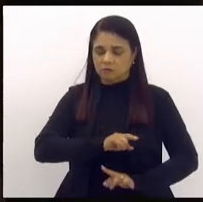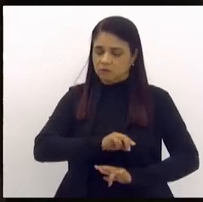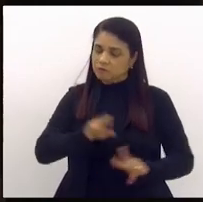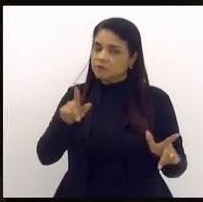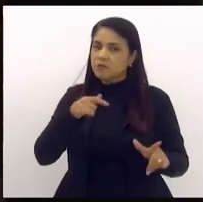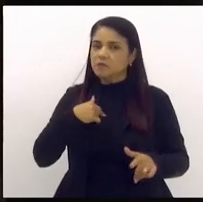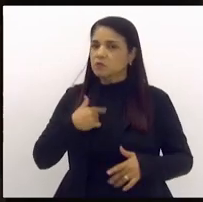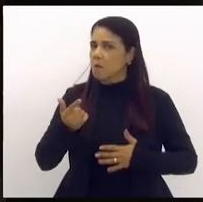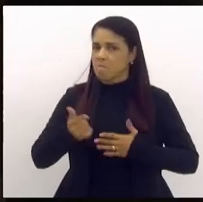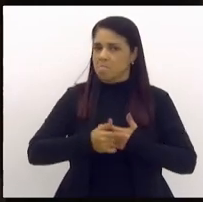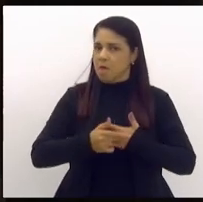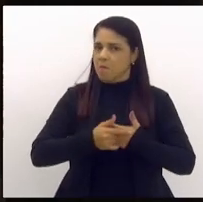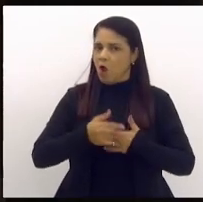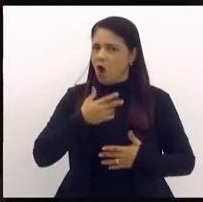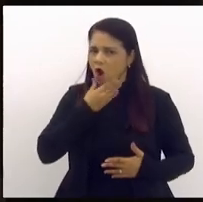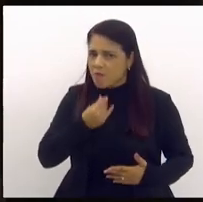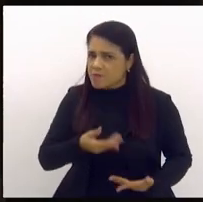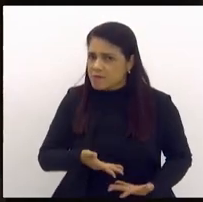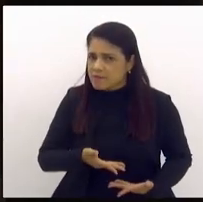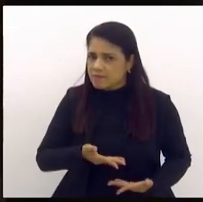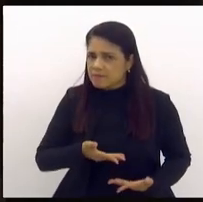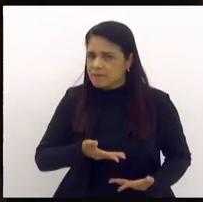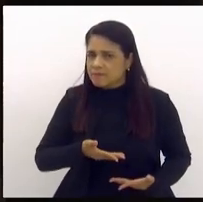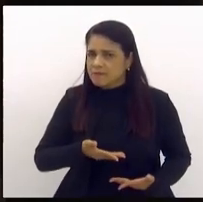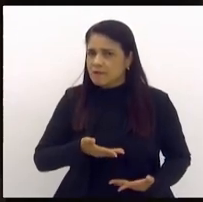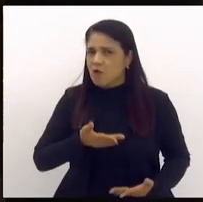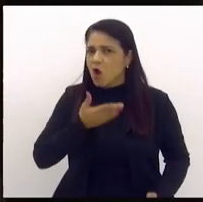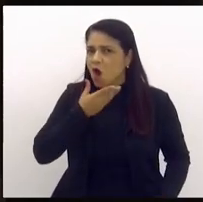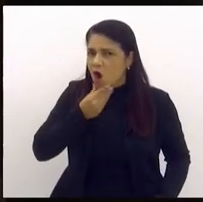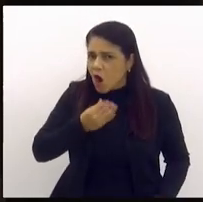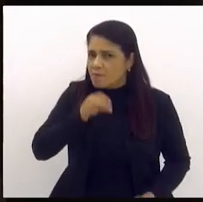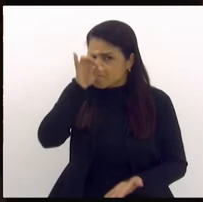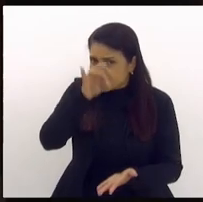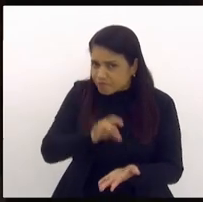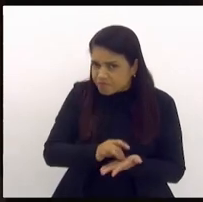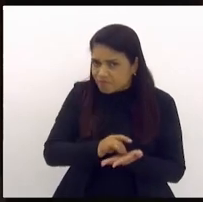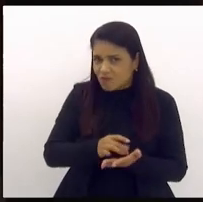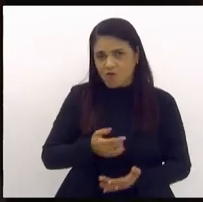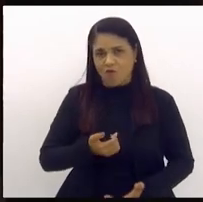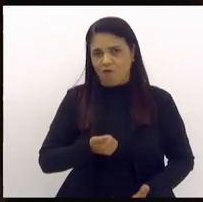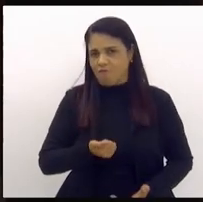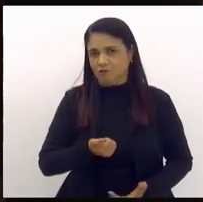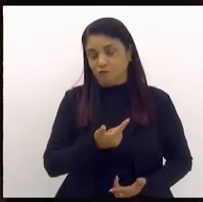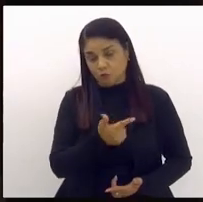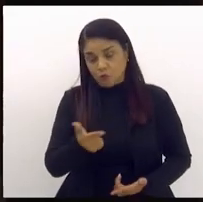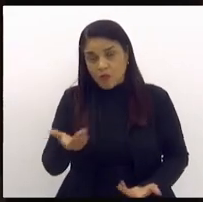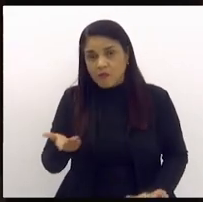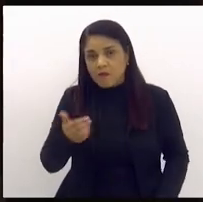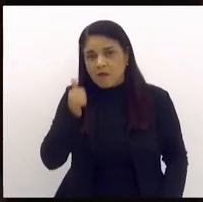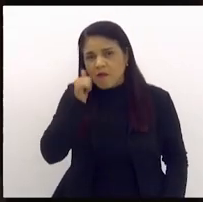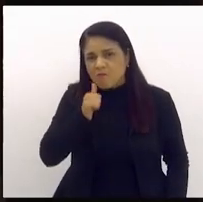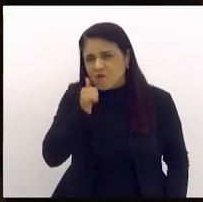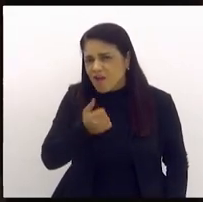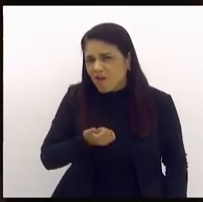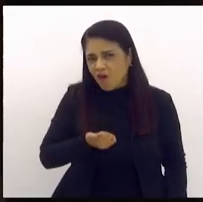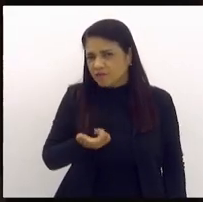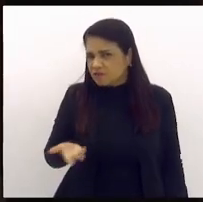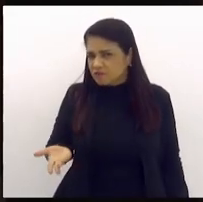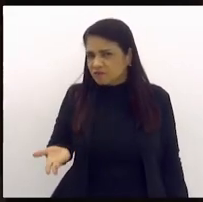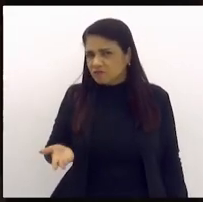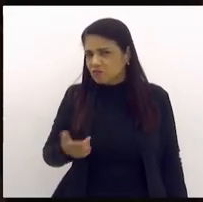de homem. Homem que é homem não faz covardia. Mulher não faz, pô. Por que homem quer fazer covardia?